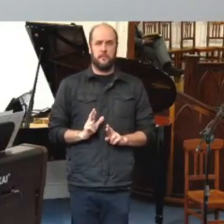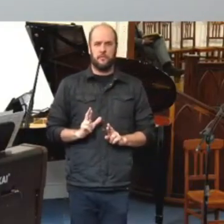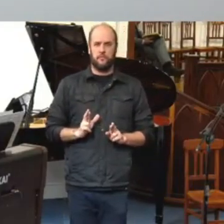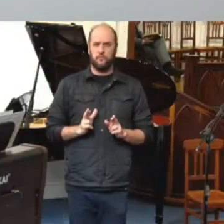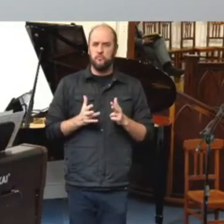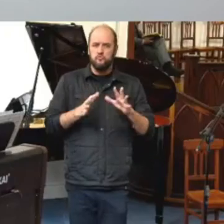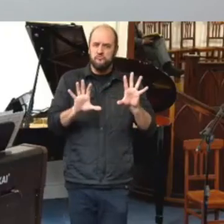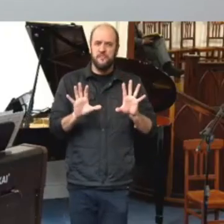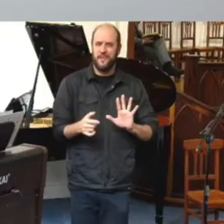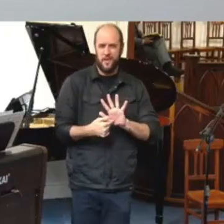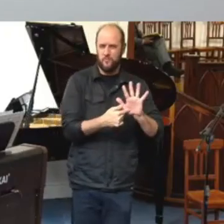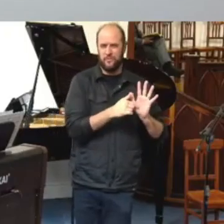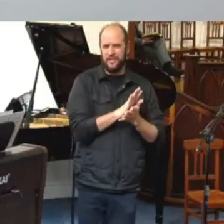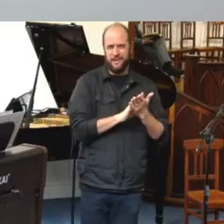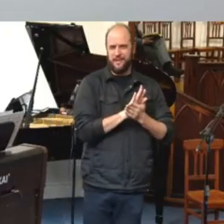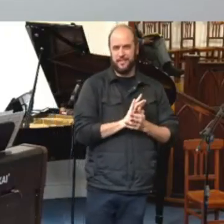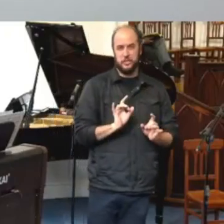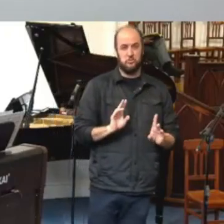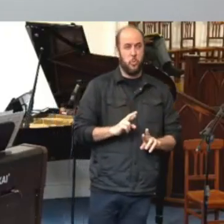na nossa autopiedade,